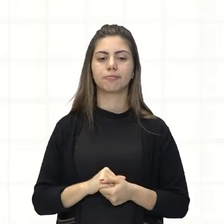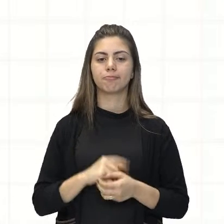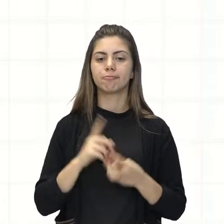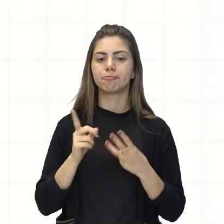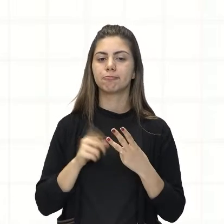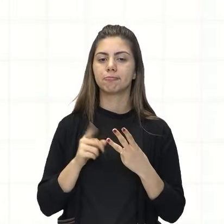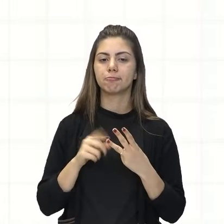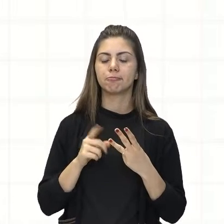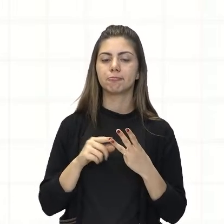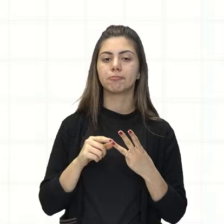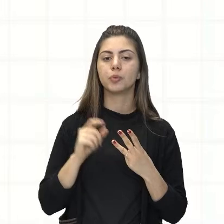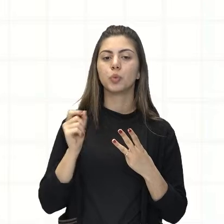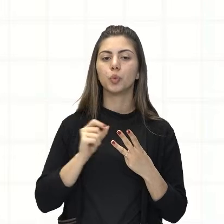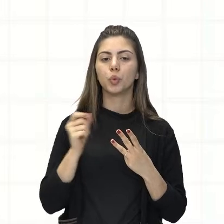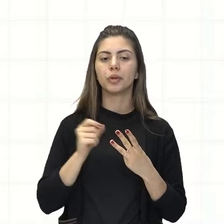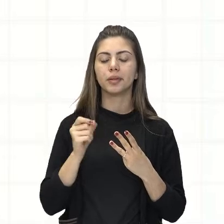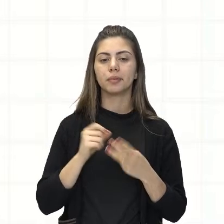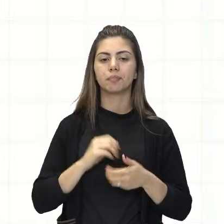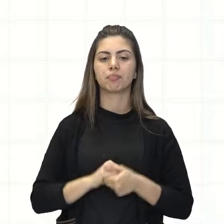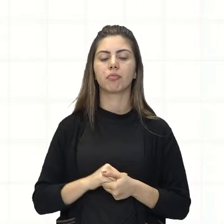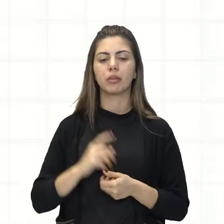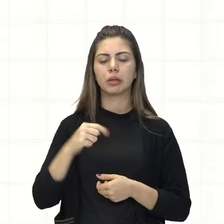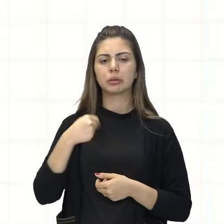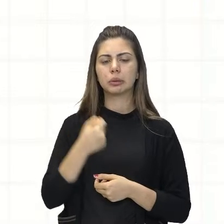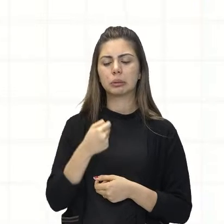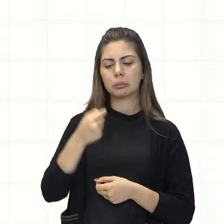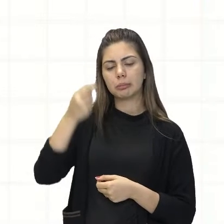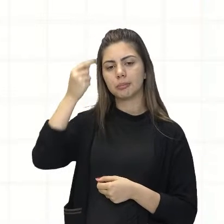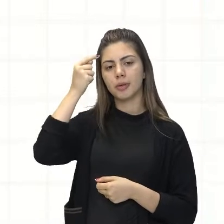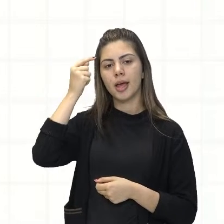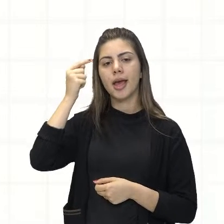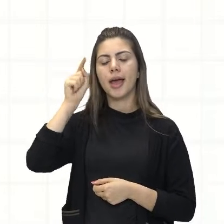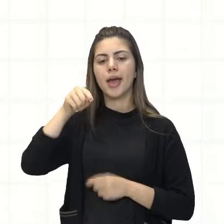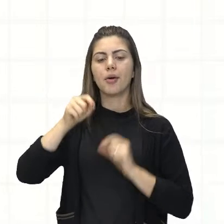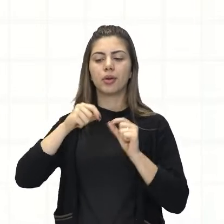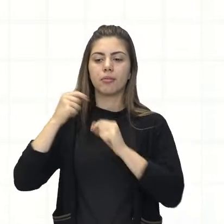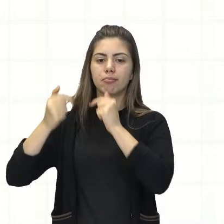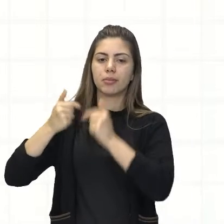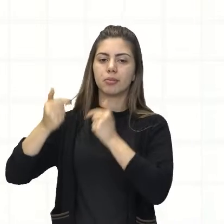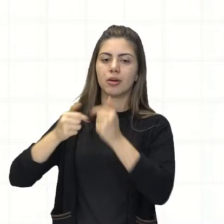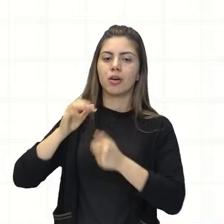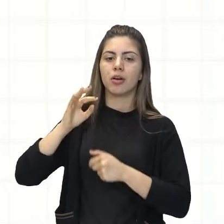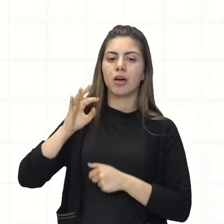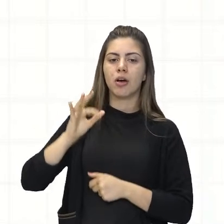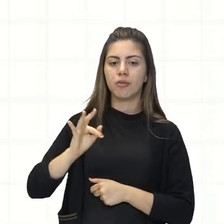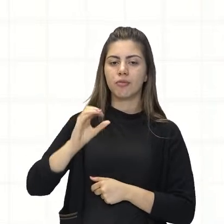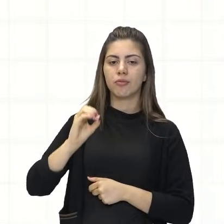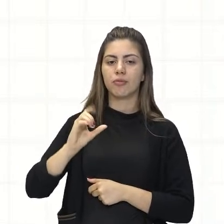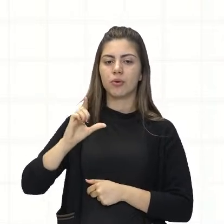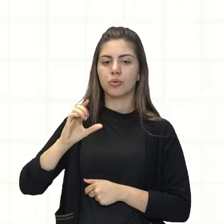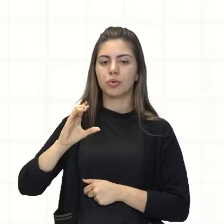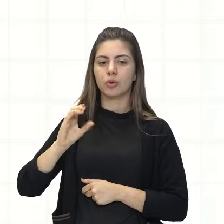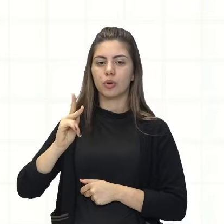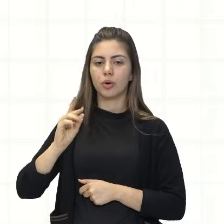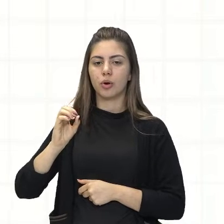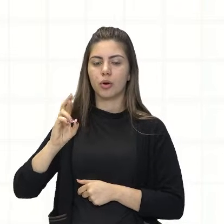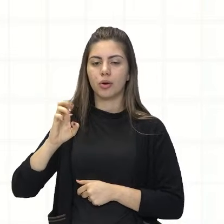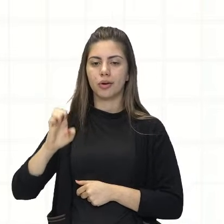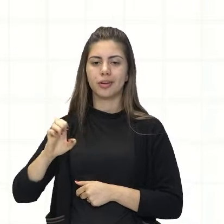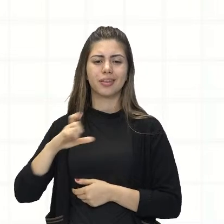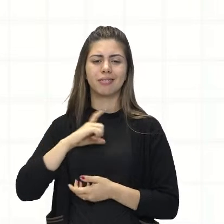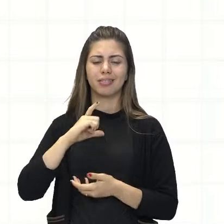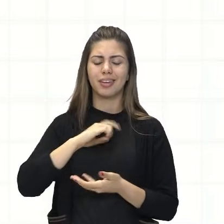ainda sobre a cultura indígena, há crenças no folclore, temos o Saci Pererê, as nossas lendas,